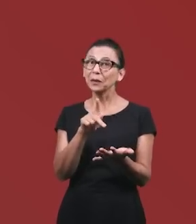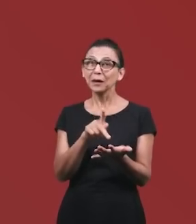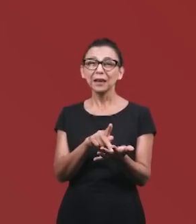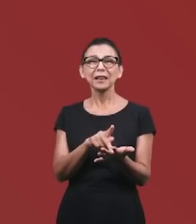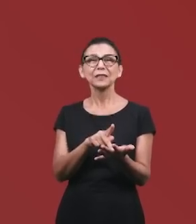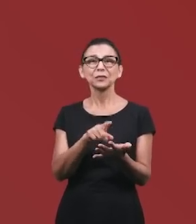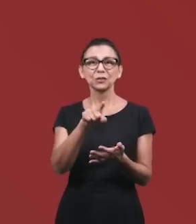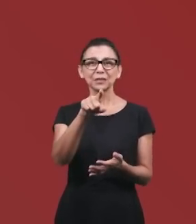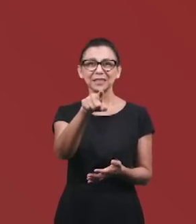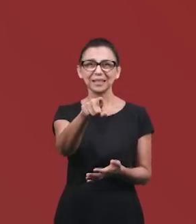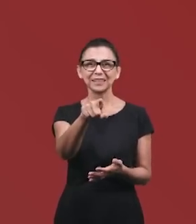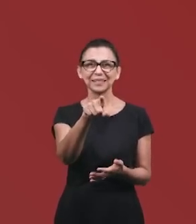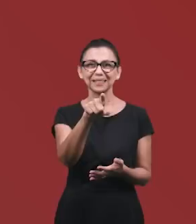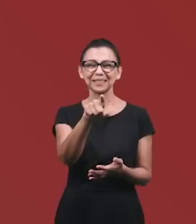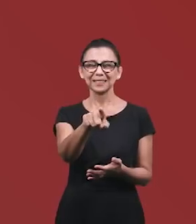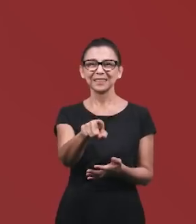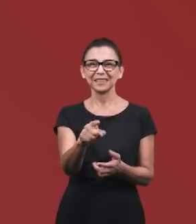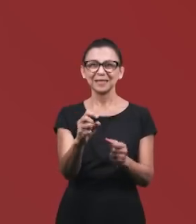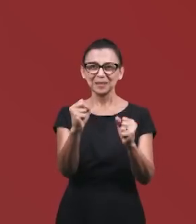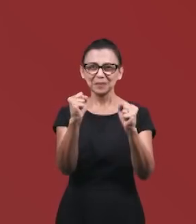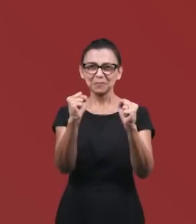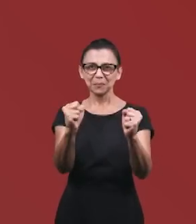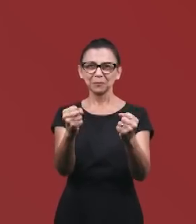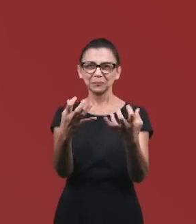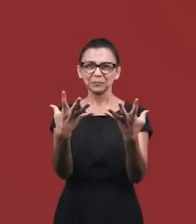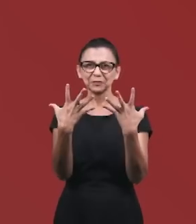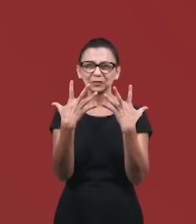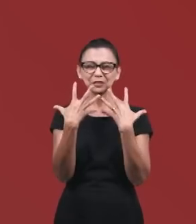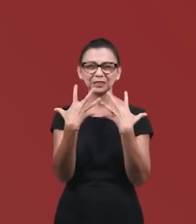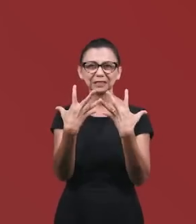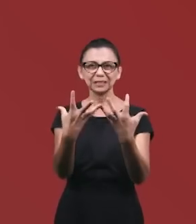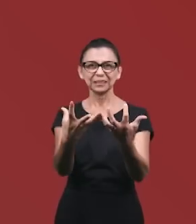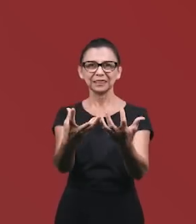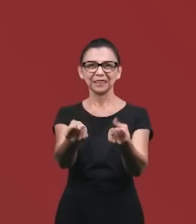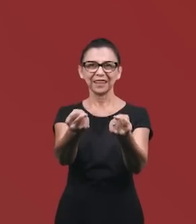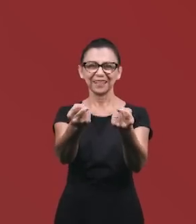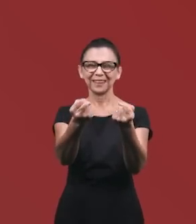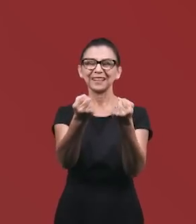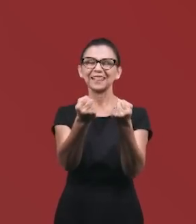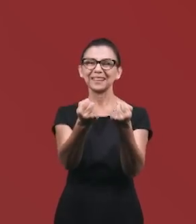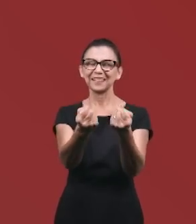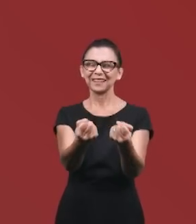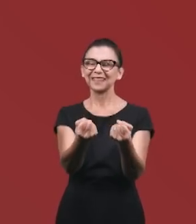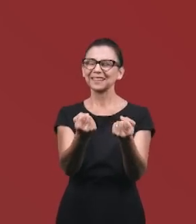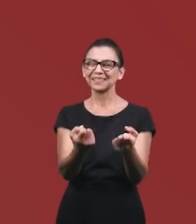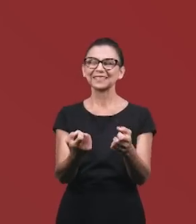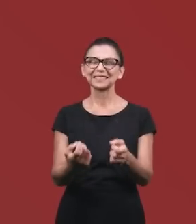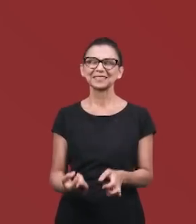verdadeiro que o homem pode ter.